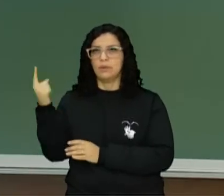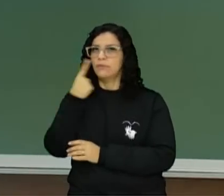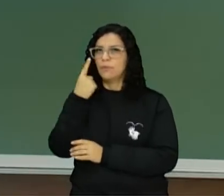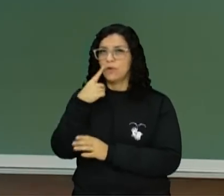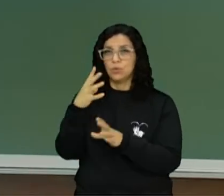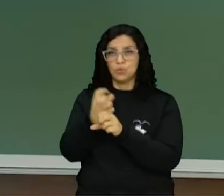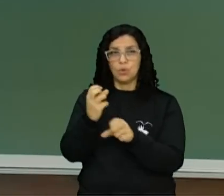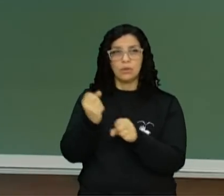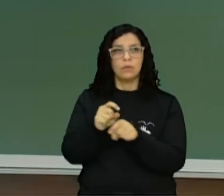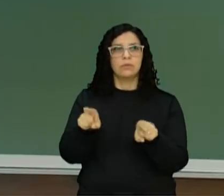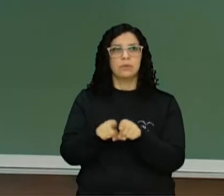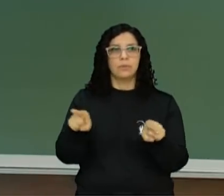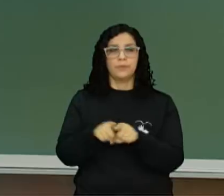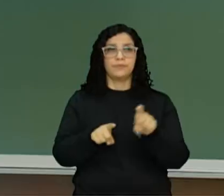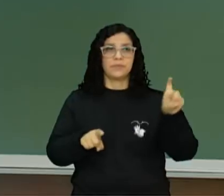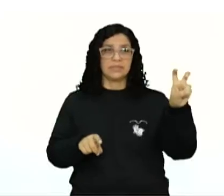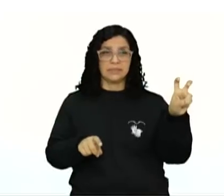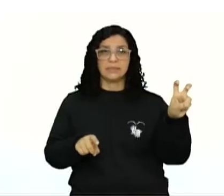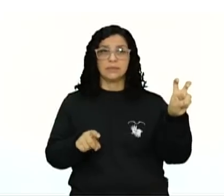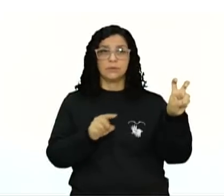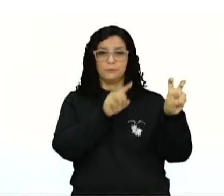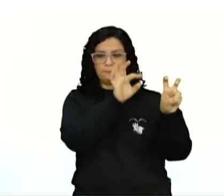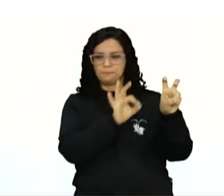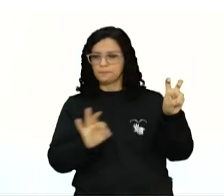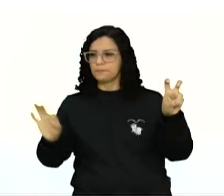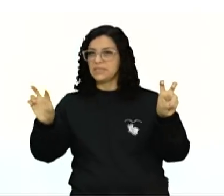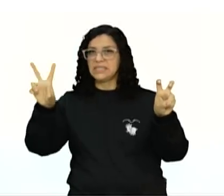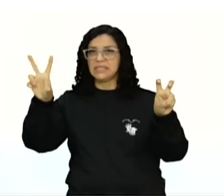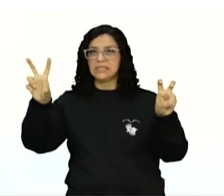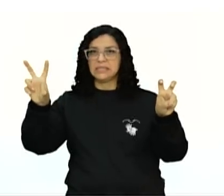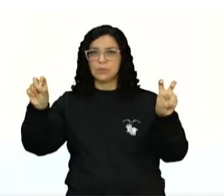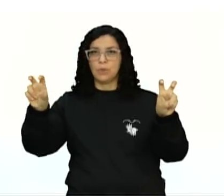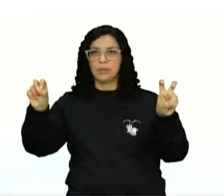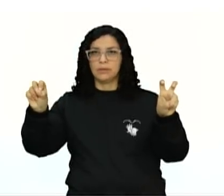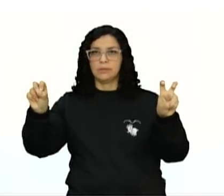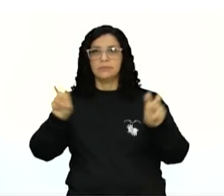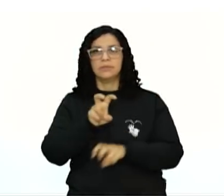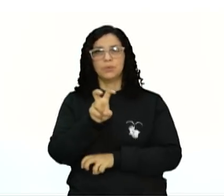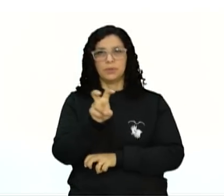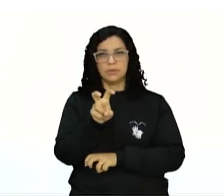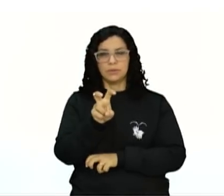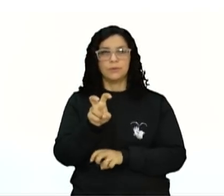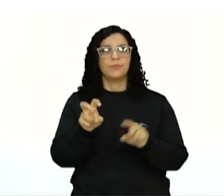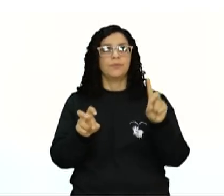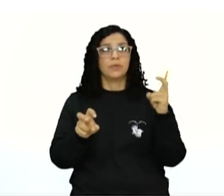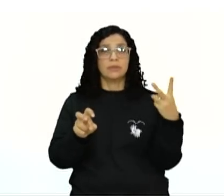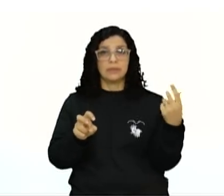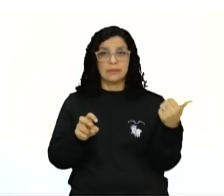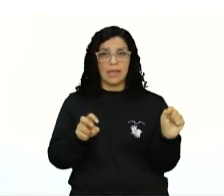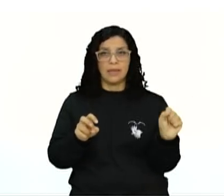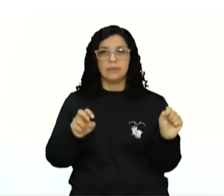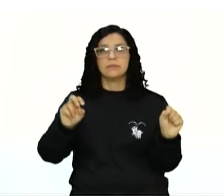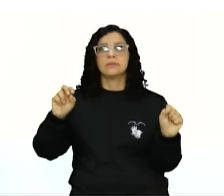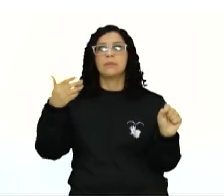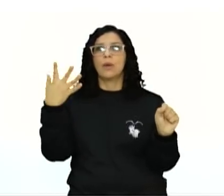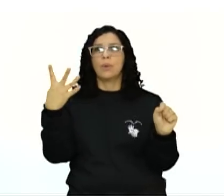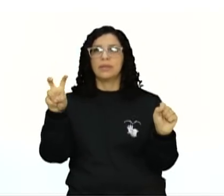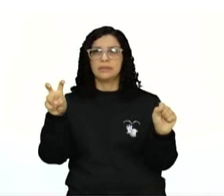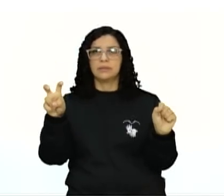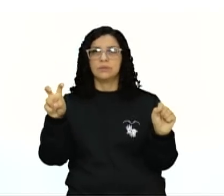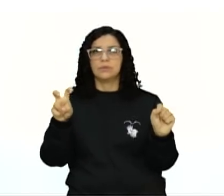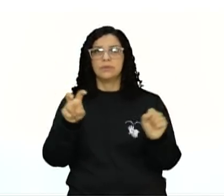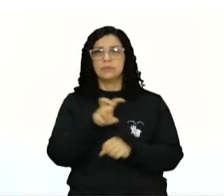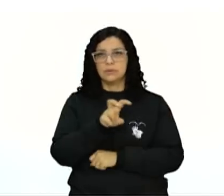Vamos somar esses termos. 5 mais 50, 55. 10 mais